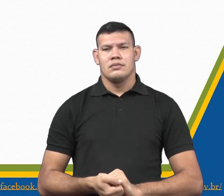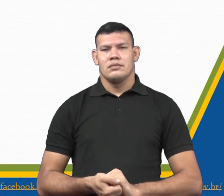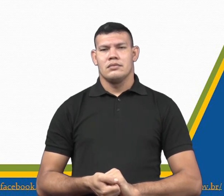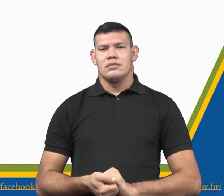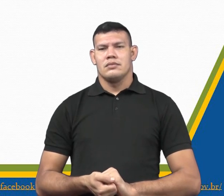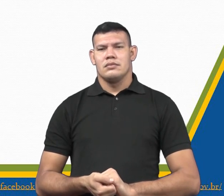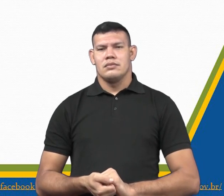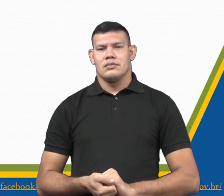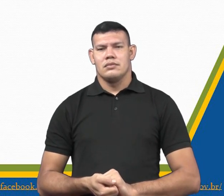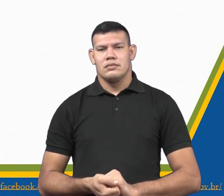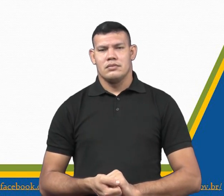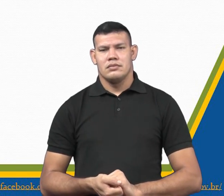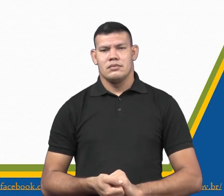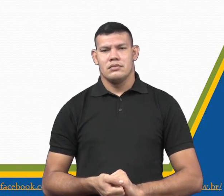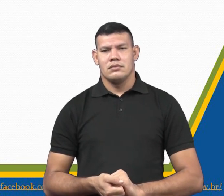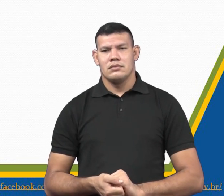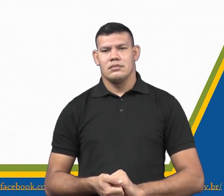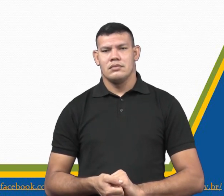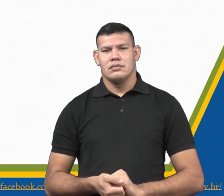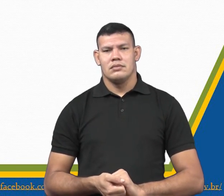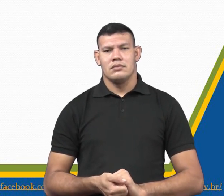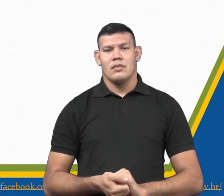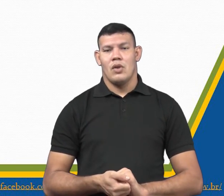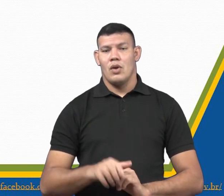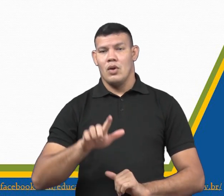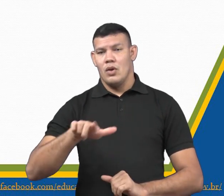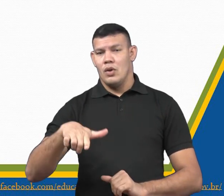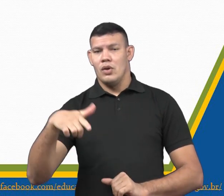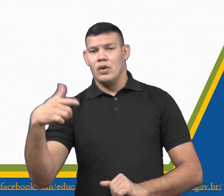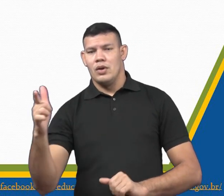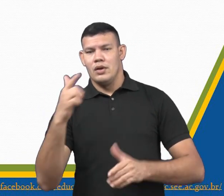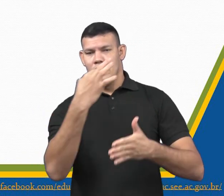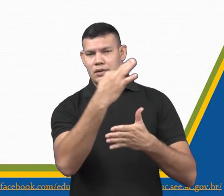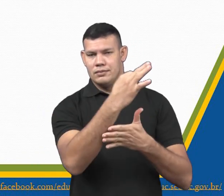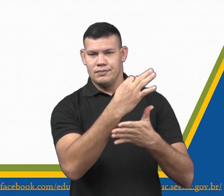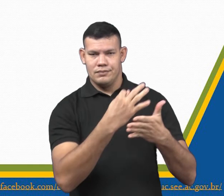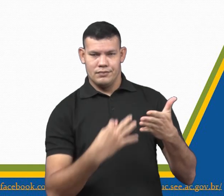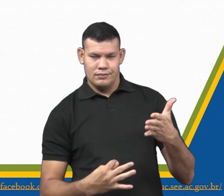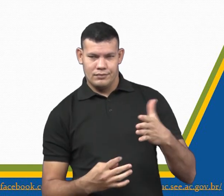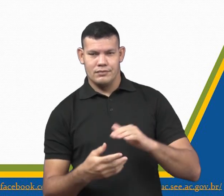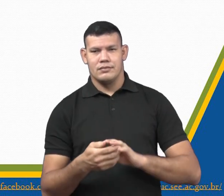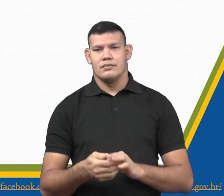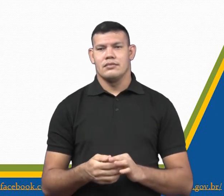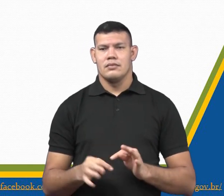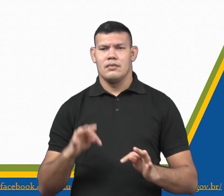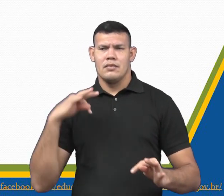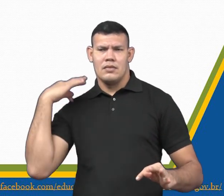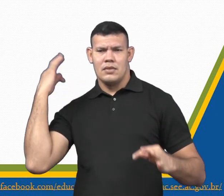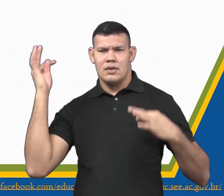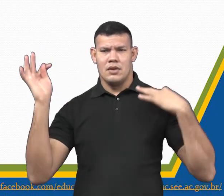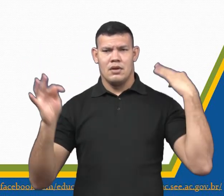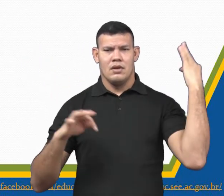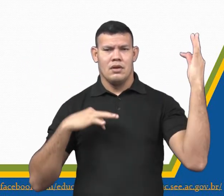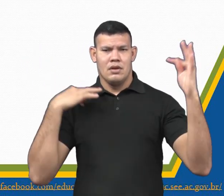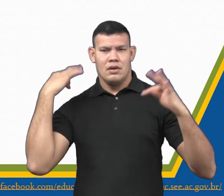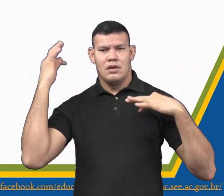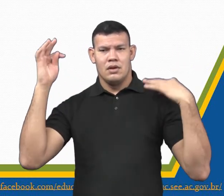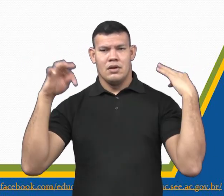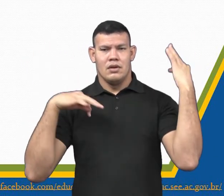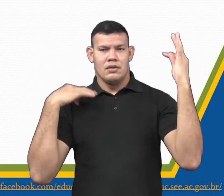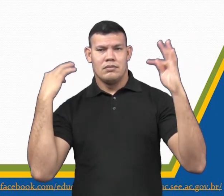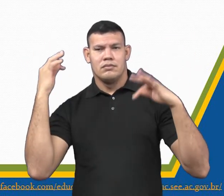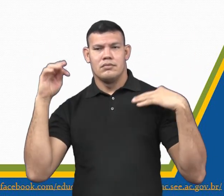Vamos agora observar um segundo texto, também do gênero editorial. O título é